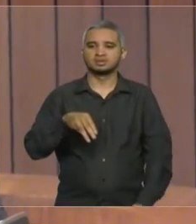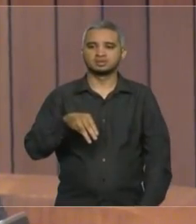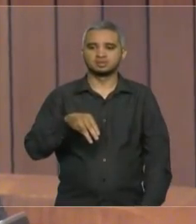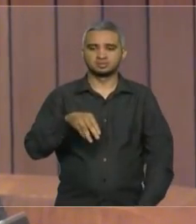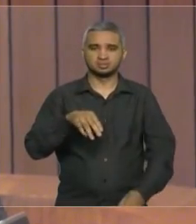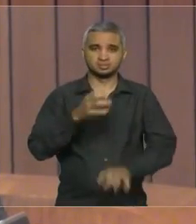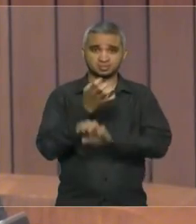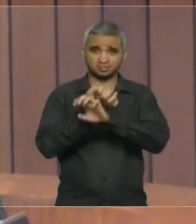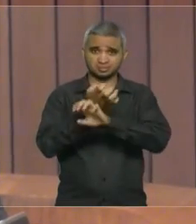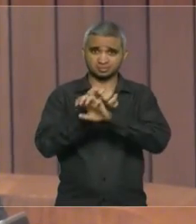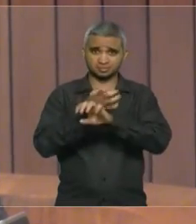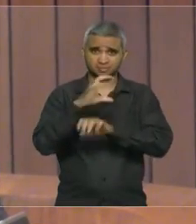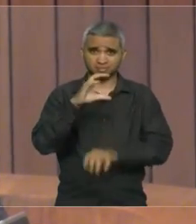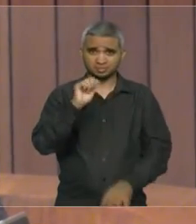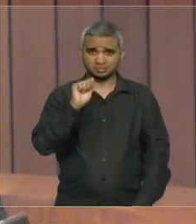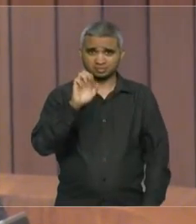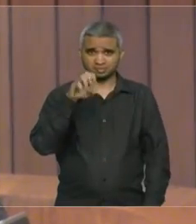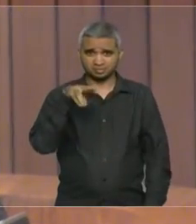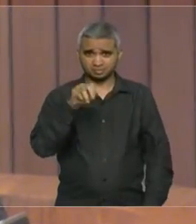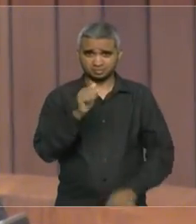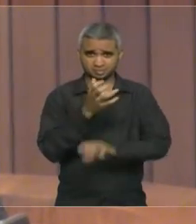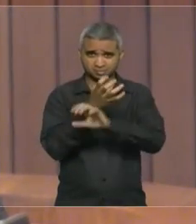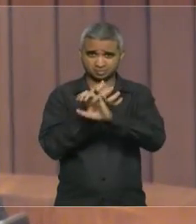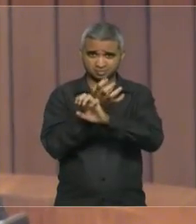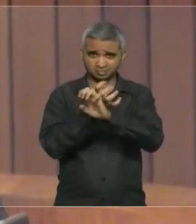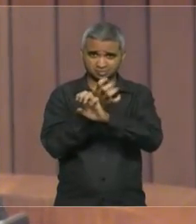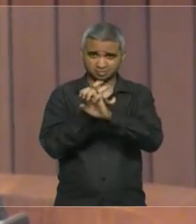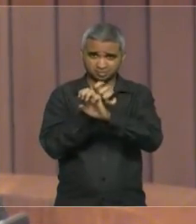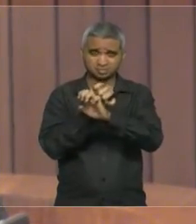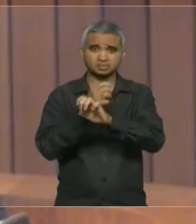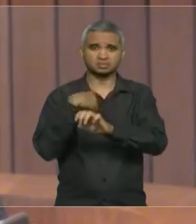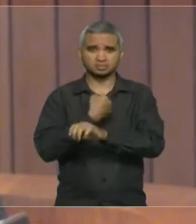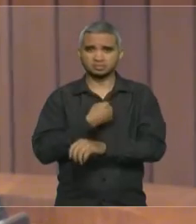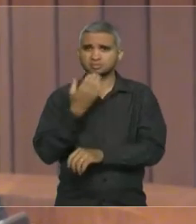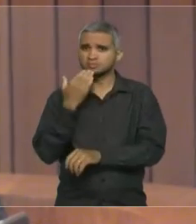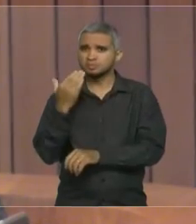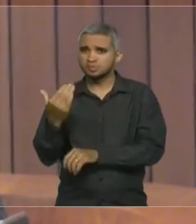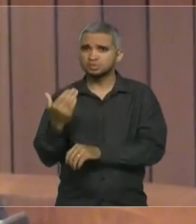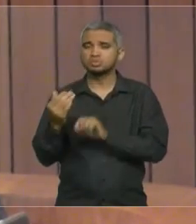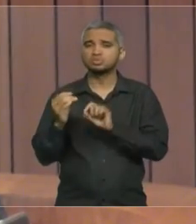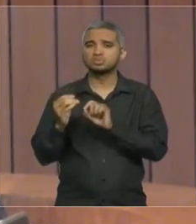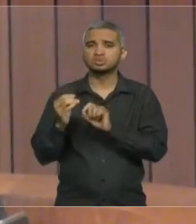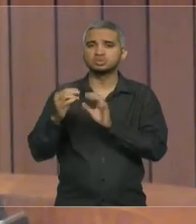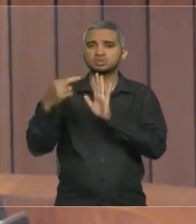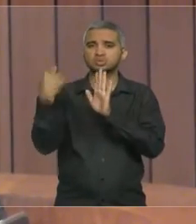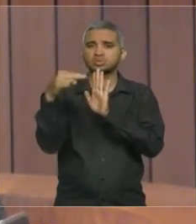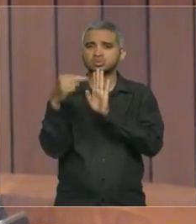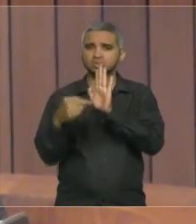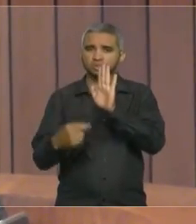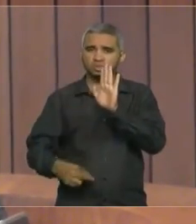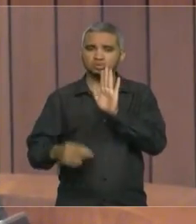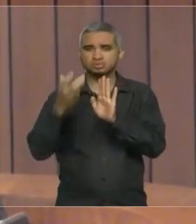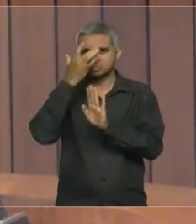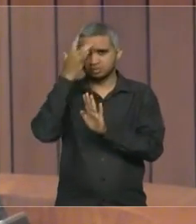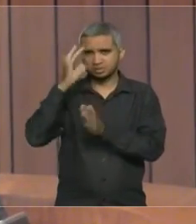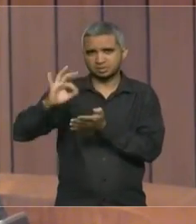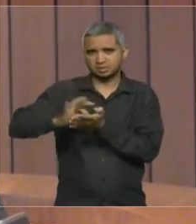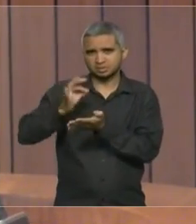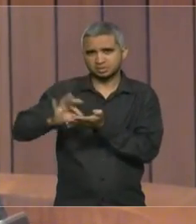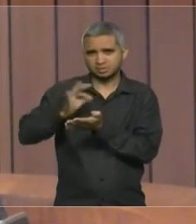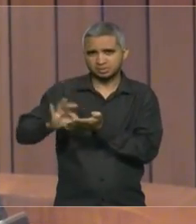Solicitamos, inclusive, de forma oficial, a relação da CAEMA de todos os contratos temporários dos carros comissionados da